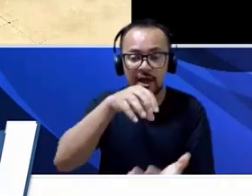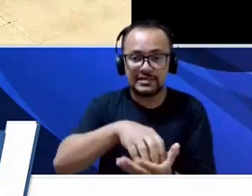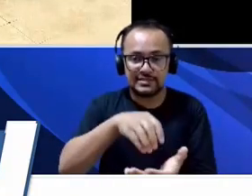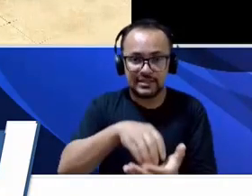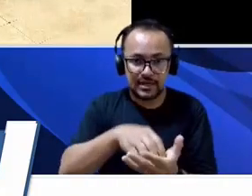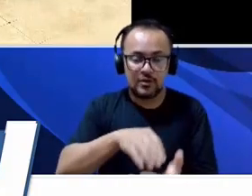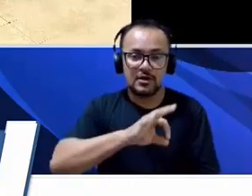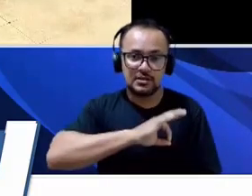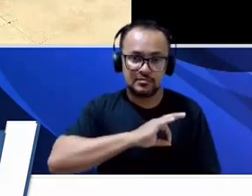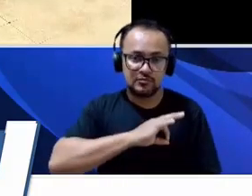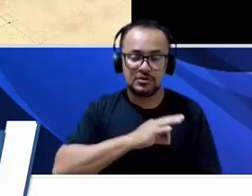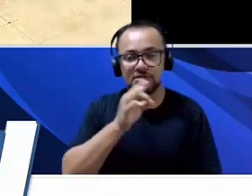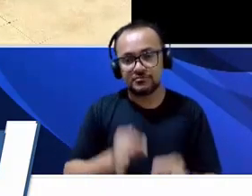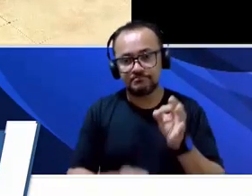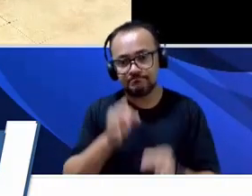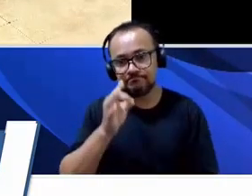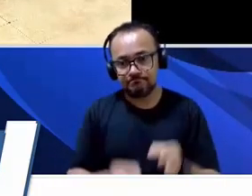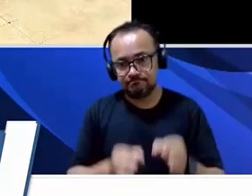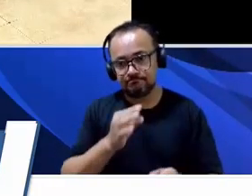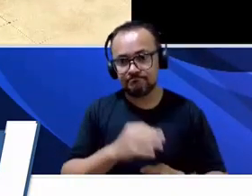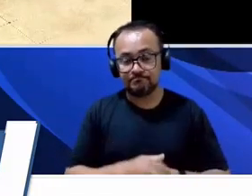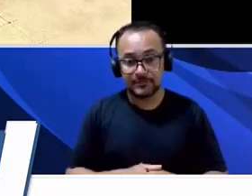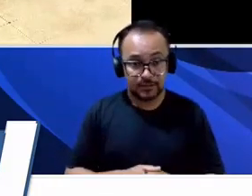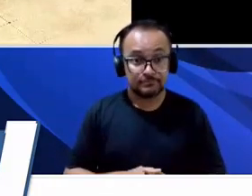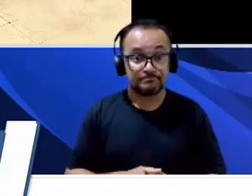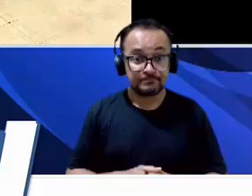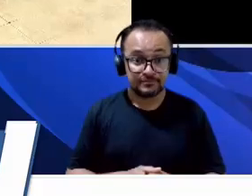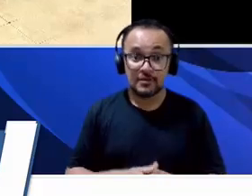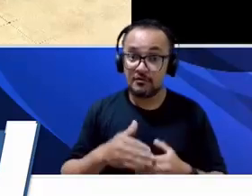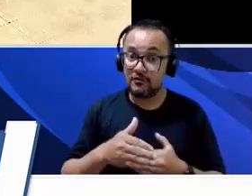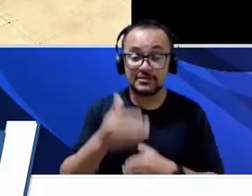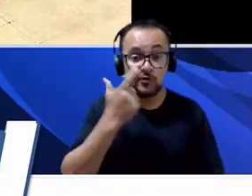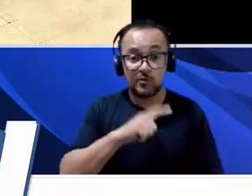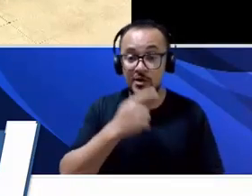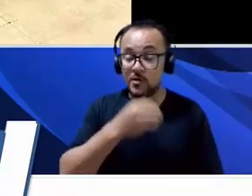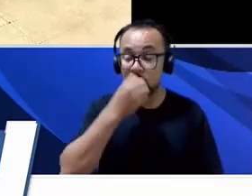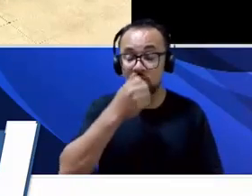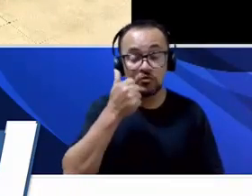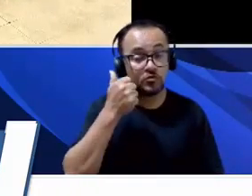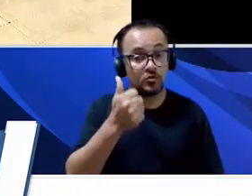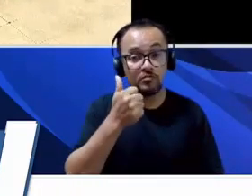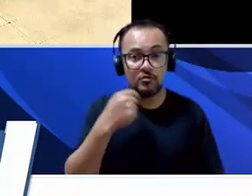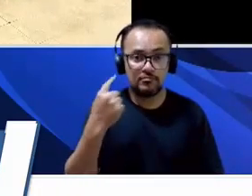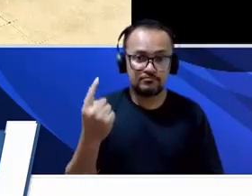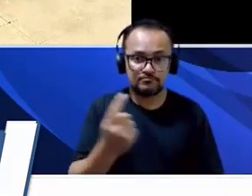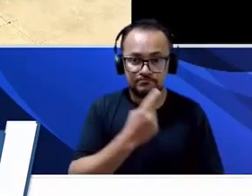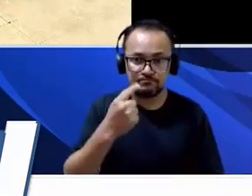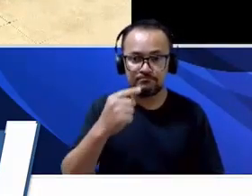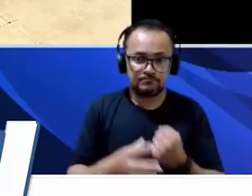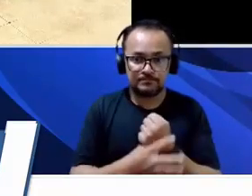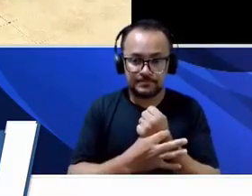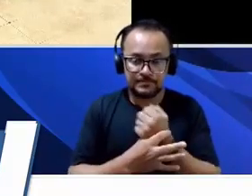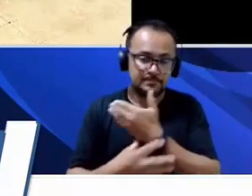isso sem dúvida alguma vai ser um ganho gigantesco pra nossa segurança pública não só de Franca mas de